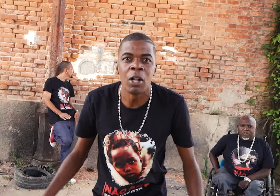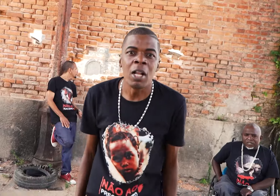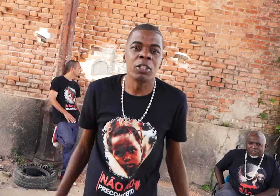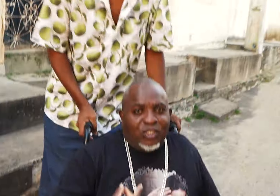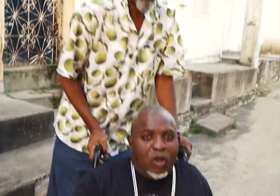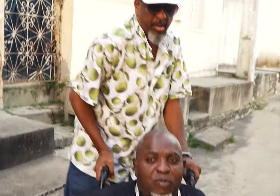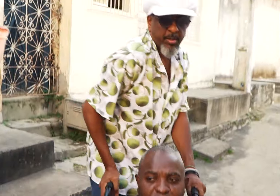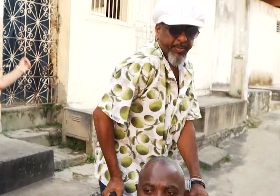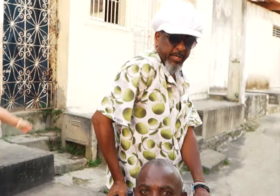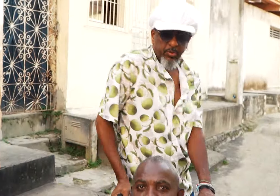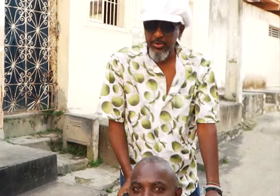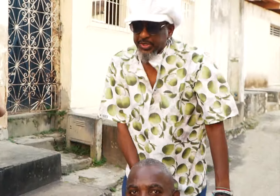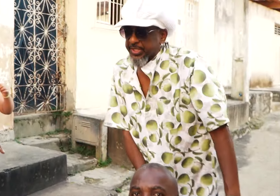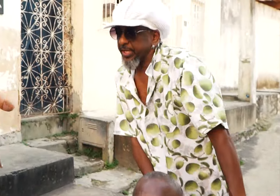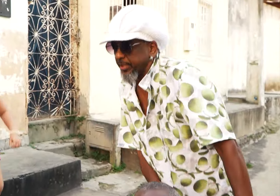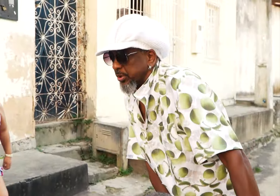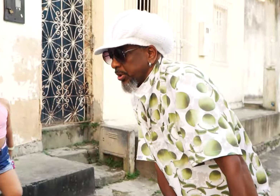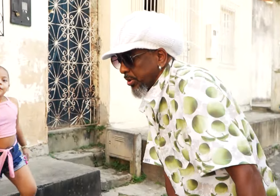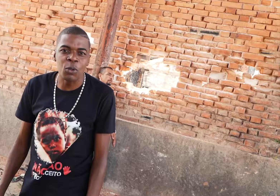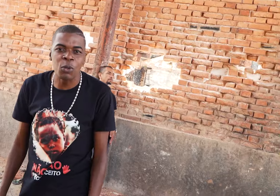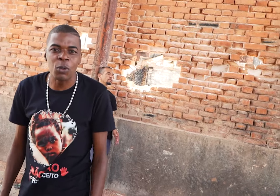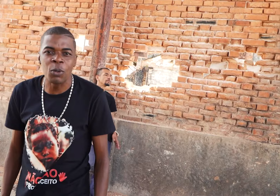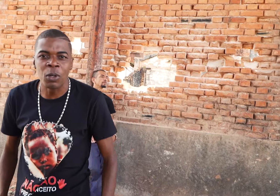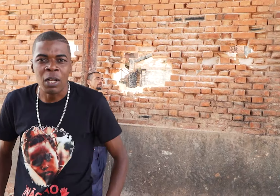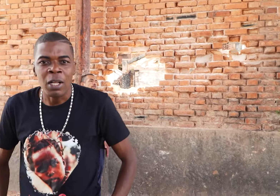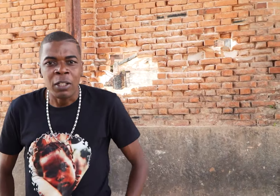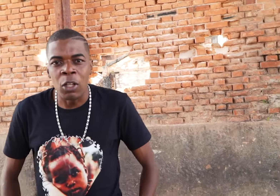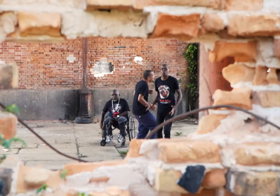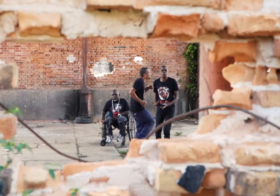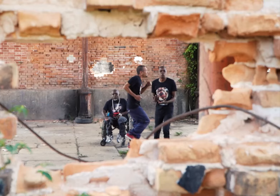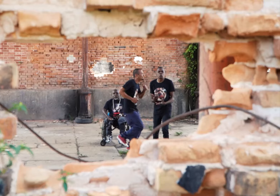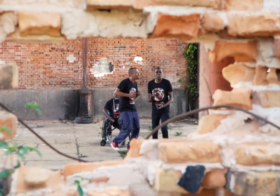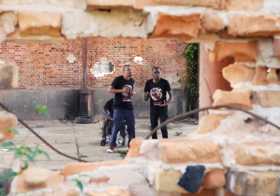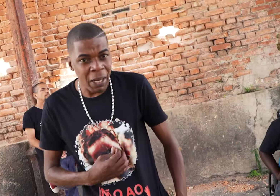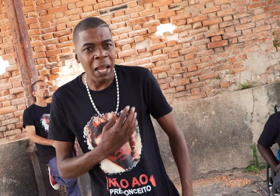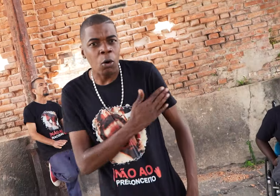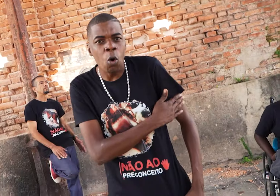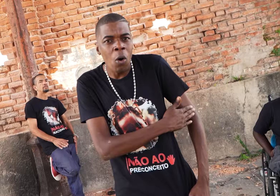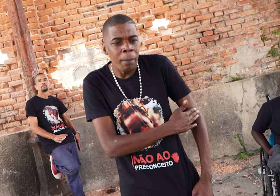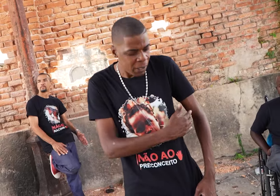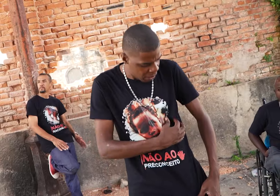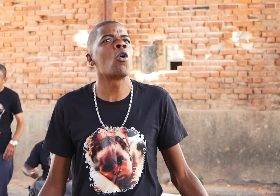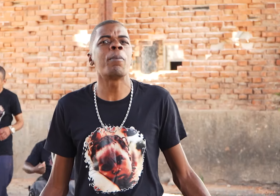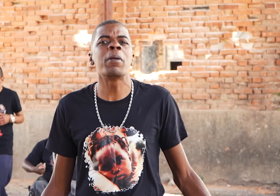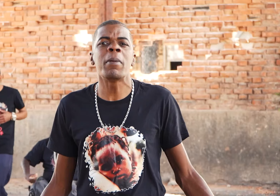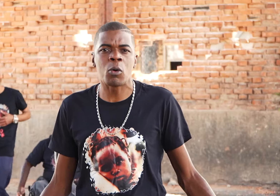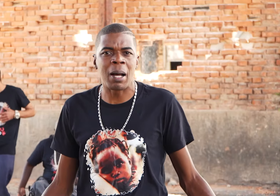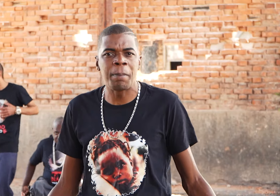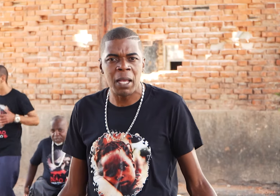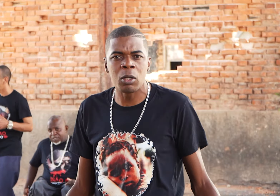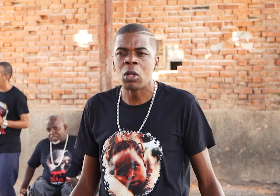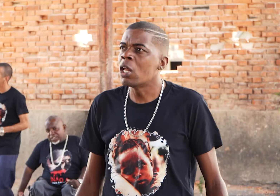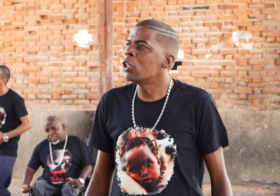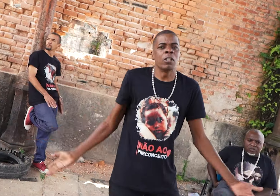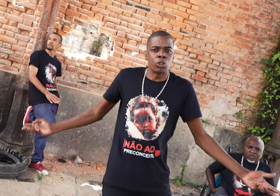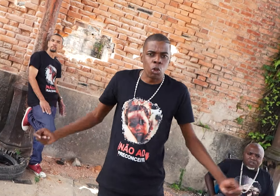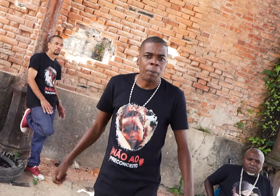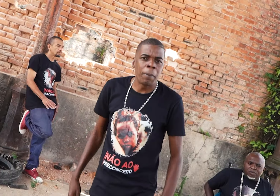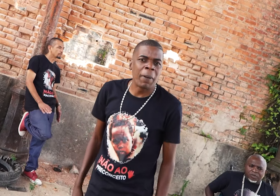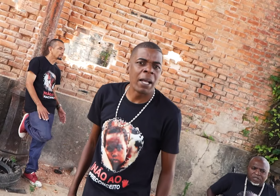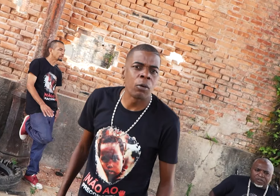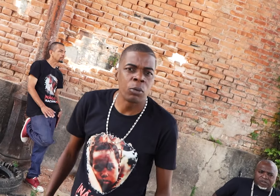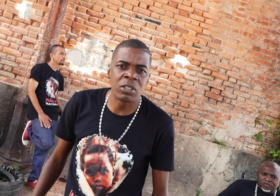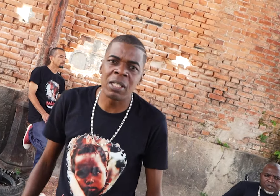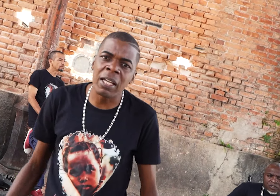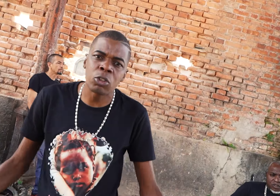mim. Stop preconceito. Não me julgue pela cor, a minha roupa e meu cabelo.